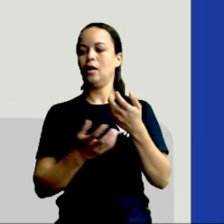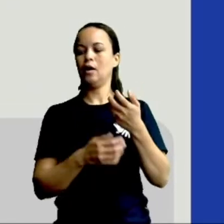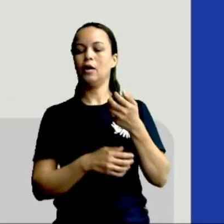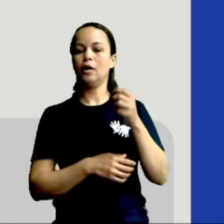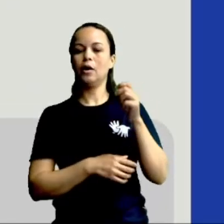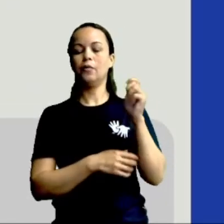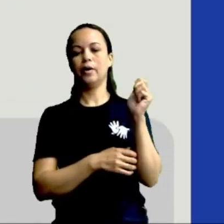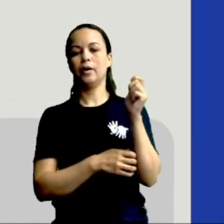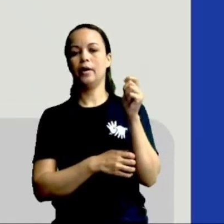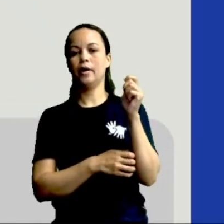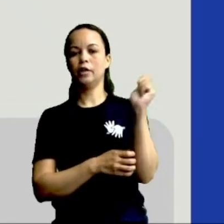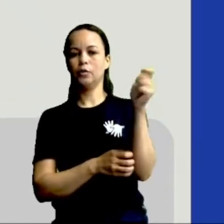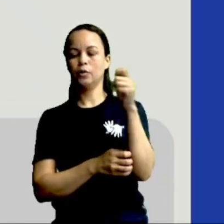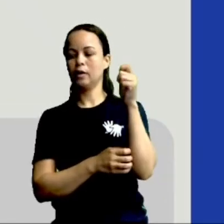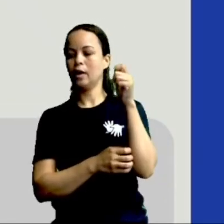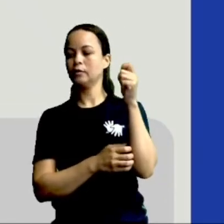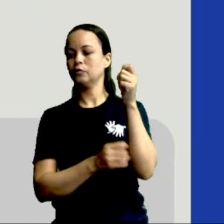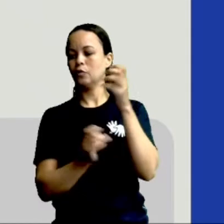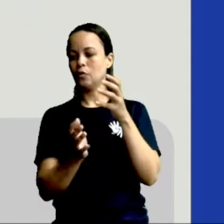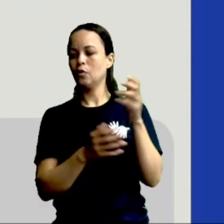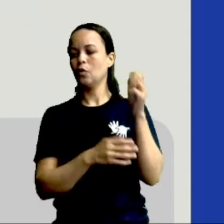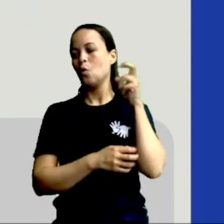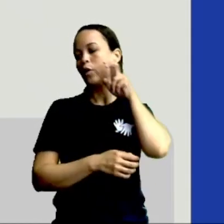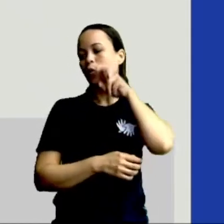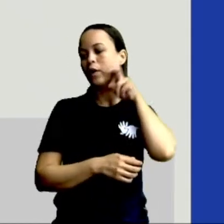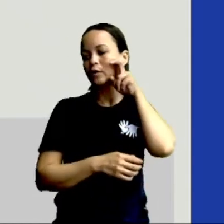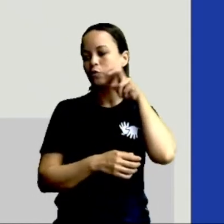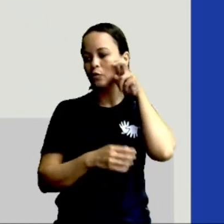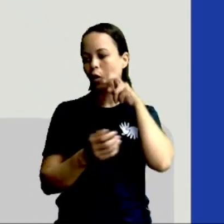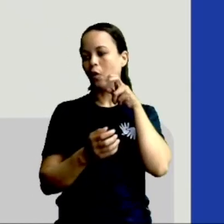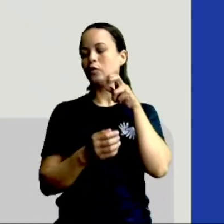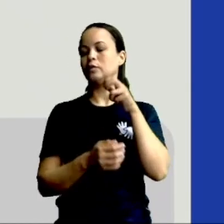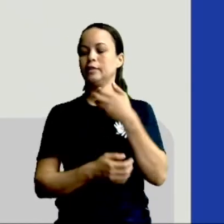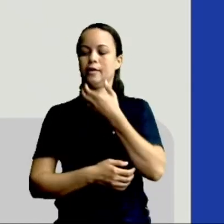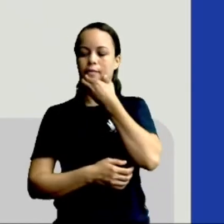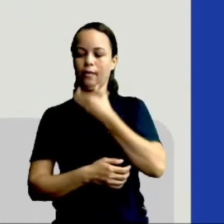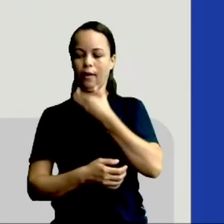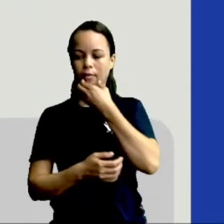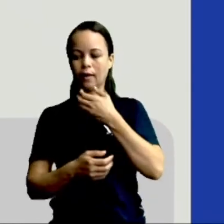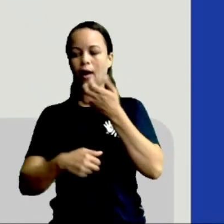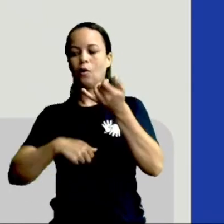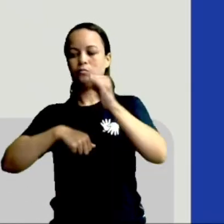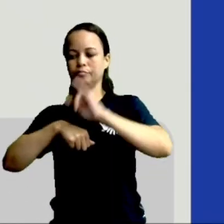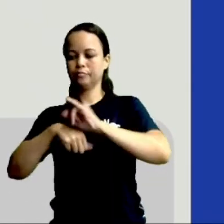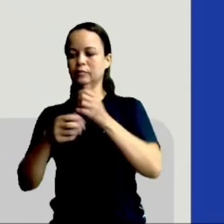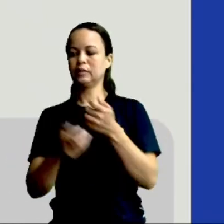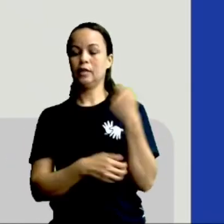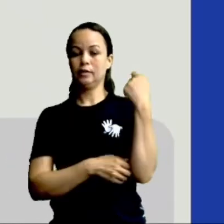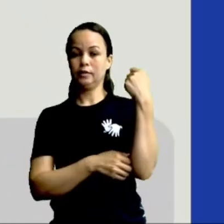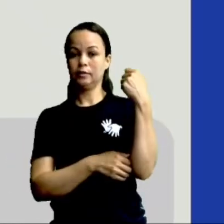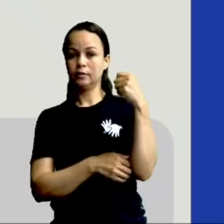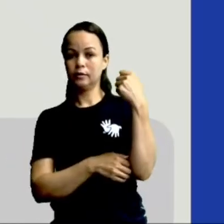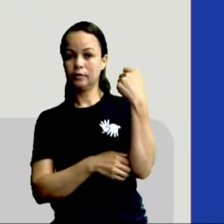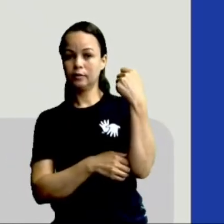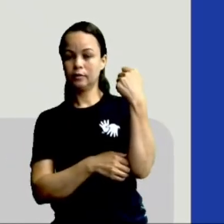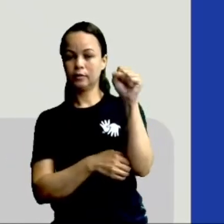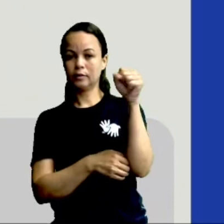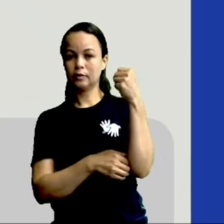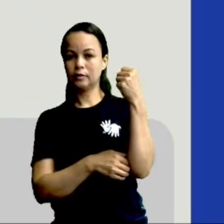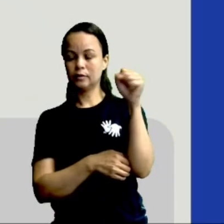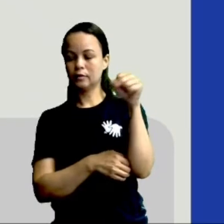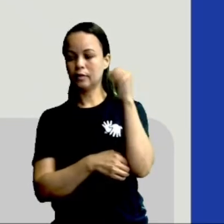capital Aracaju. E aí esse número da população, lembrando, né, é uma estimativa do censo